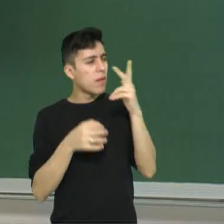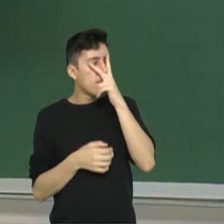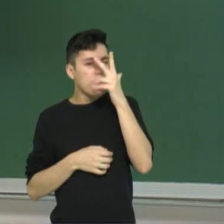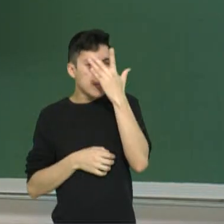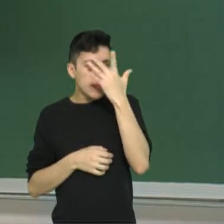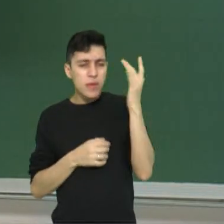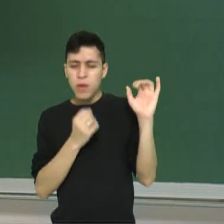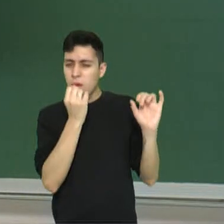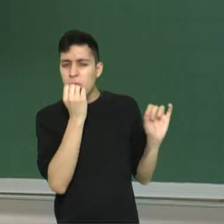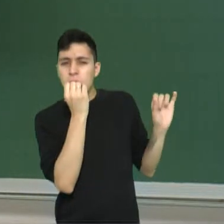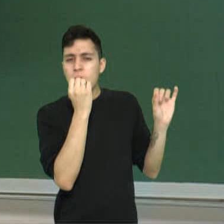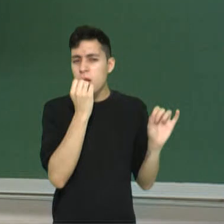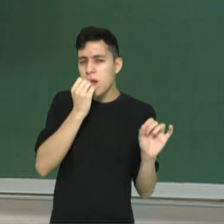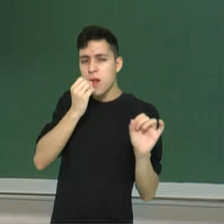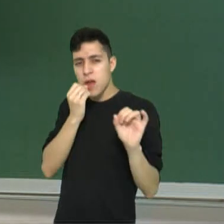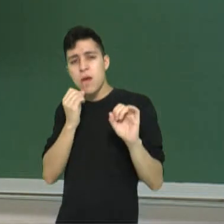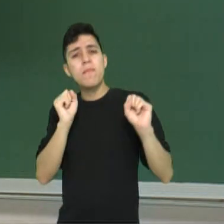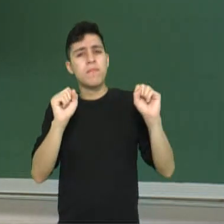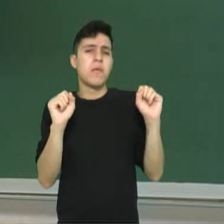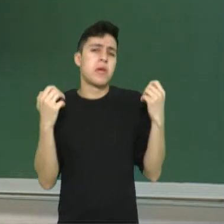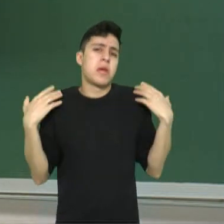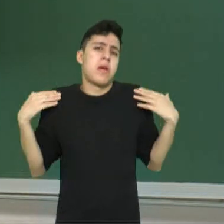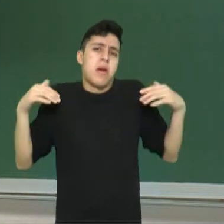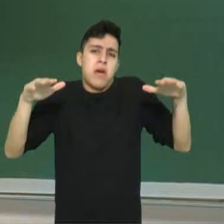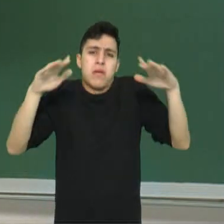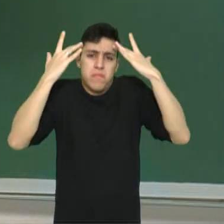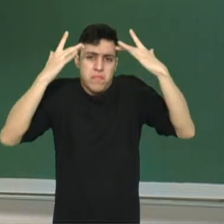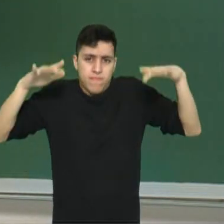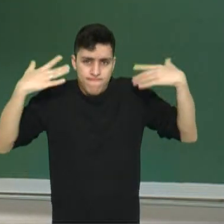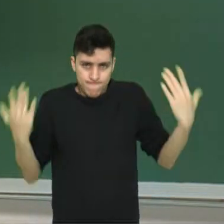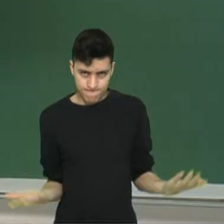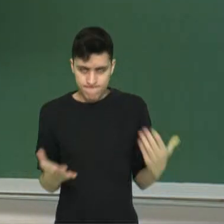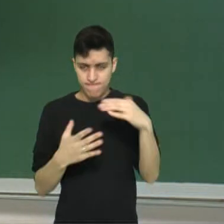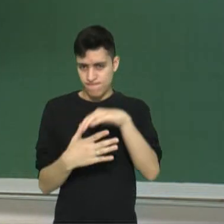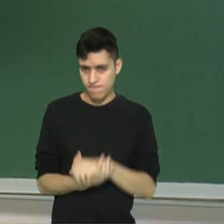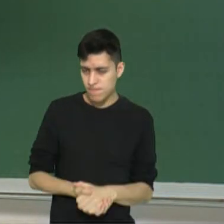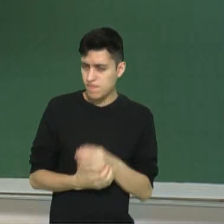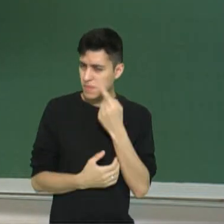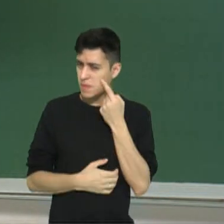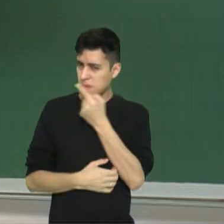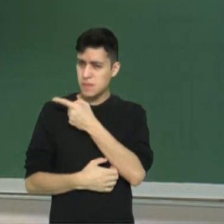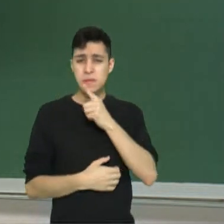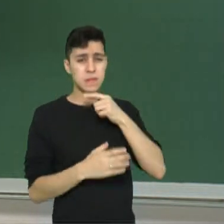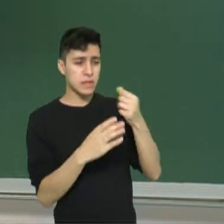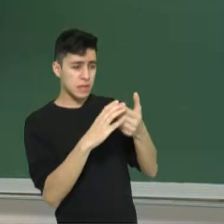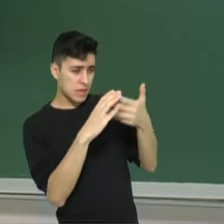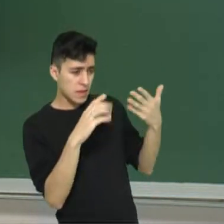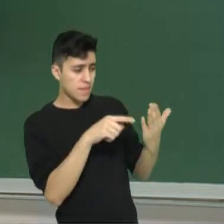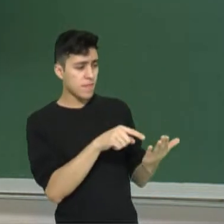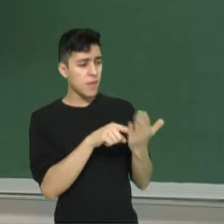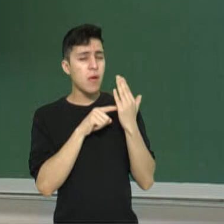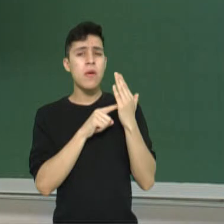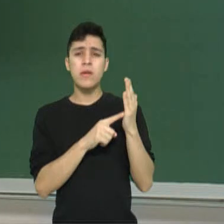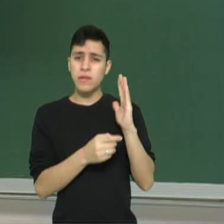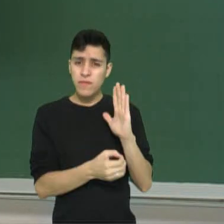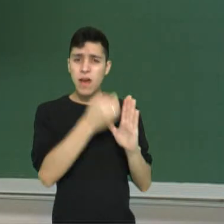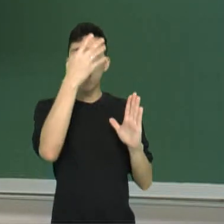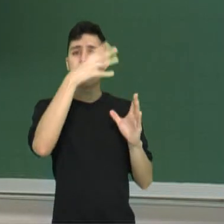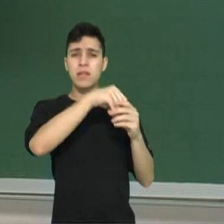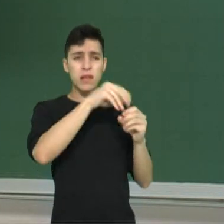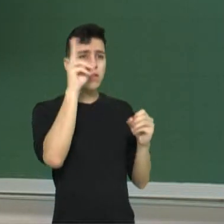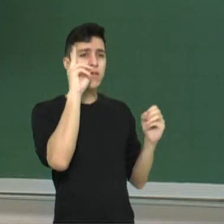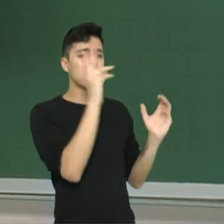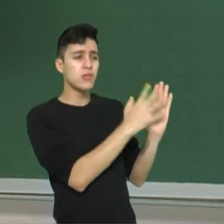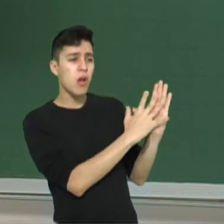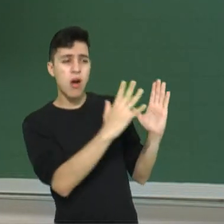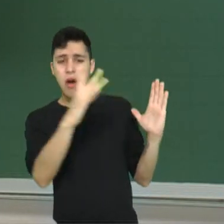está tocando uma flauta, um anjo, poderia ser nessa representação. Então, você tem esse tipo de característica que ele vai aparecendo ao longo da história. Então,